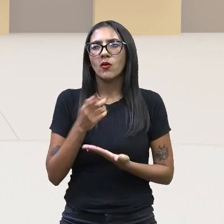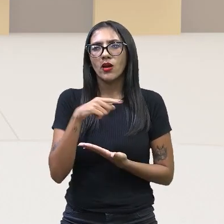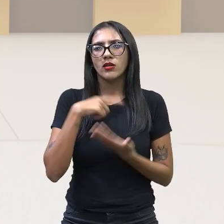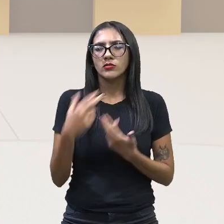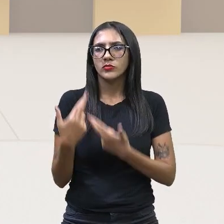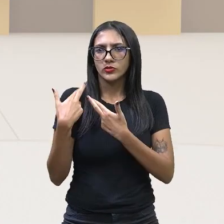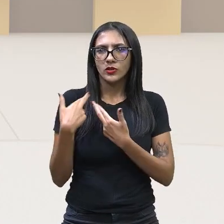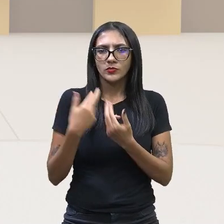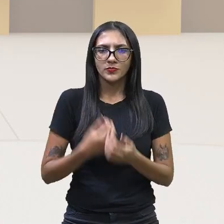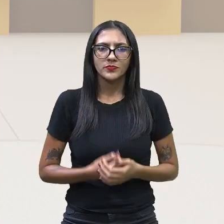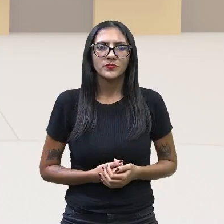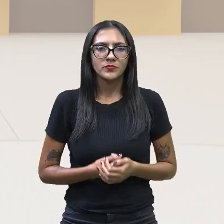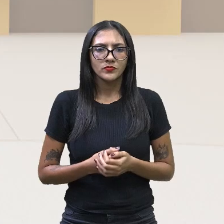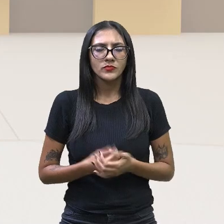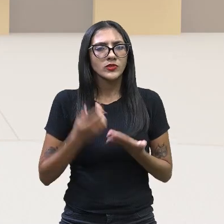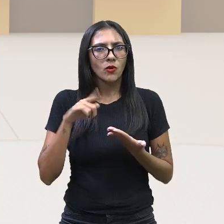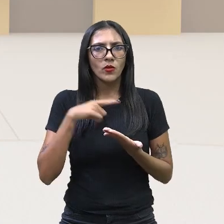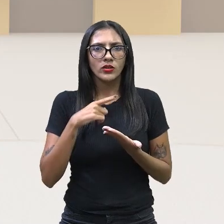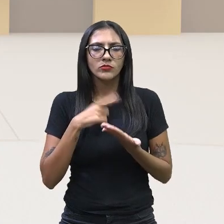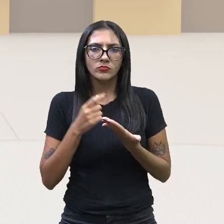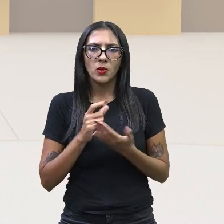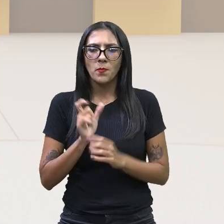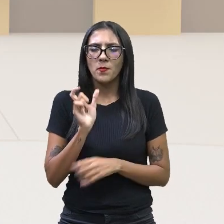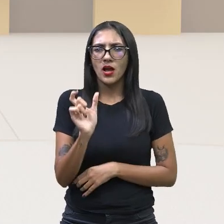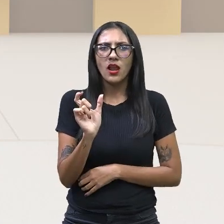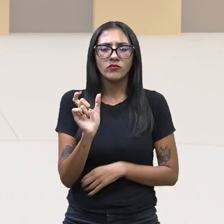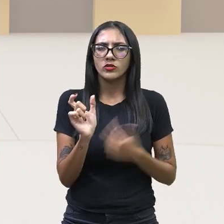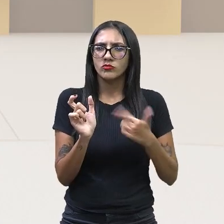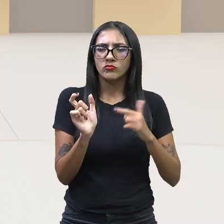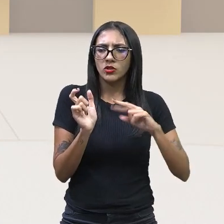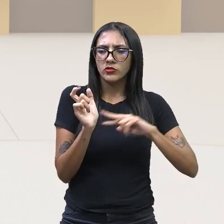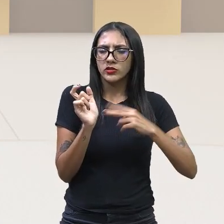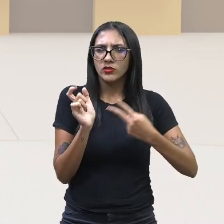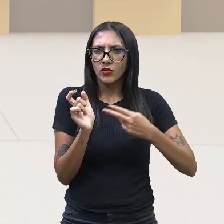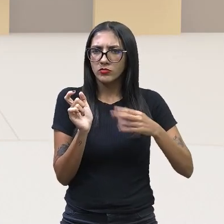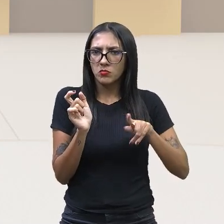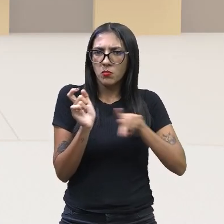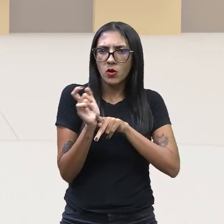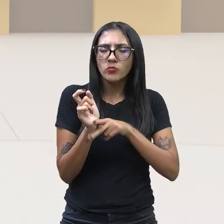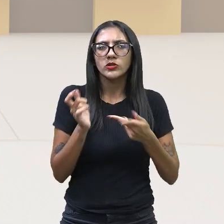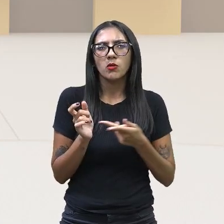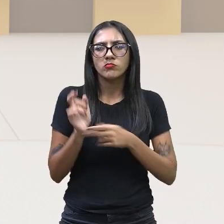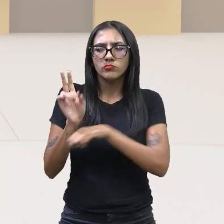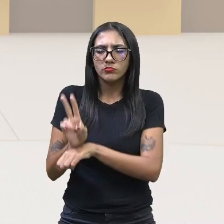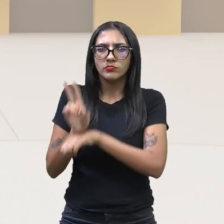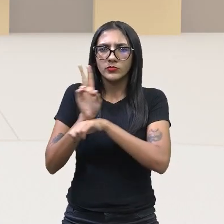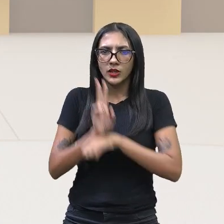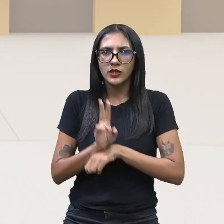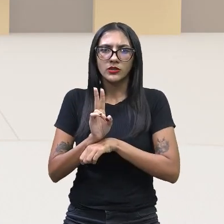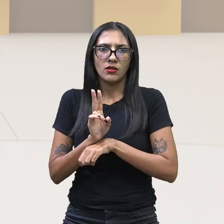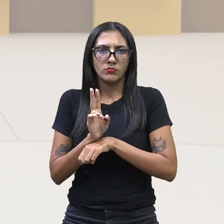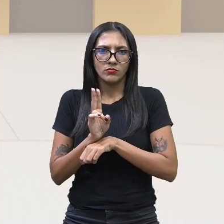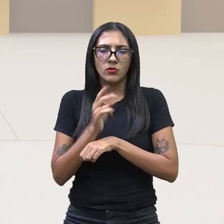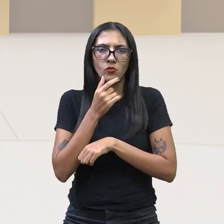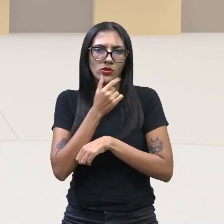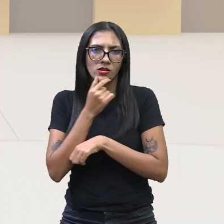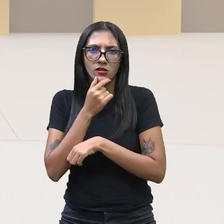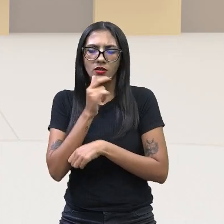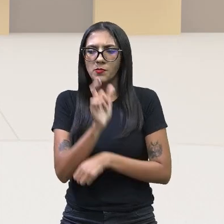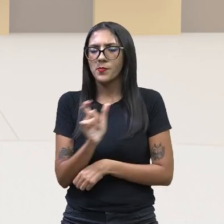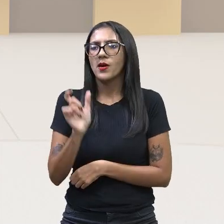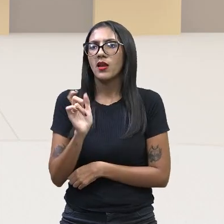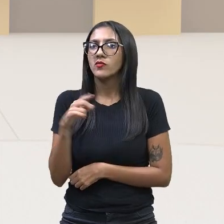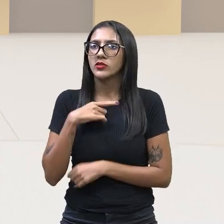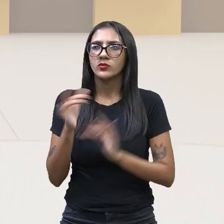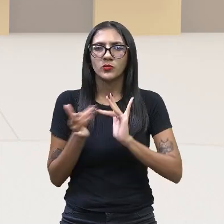tudo mais. Então ele vem suprir uma necessidade. Não tem uma palavra equivalente na língua, a gente sempre vai utilizar um estrangeirismo. Então é nesse contexto